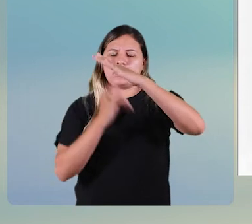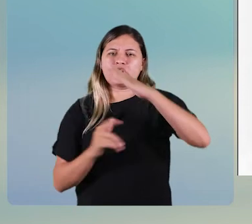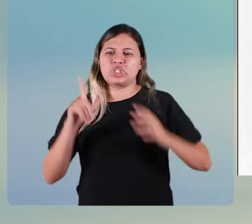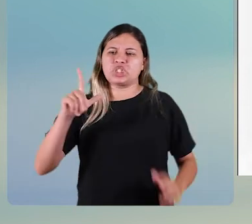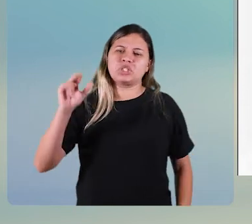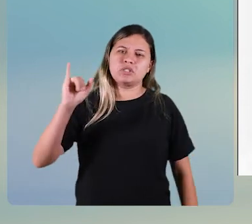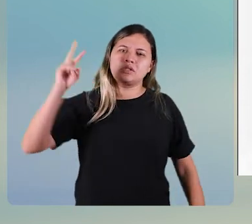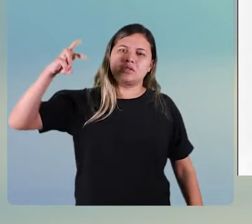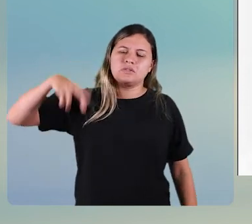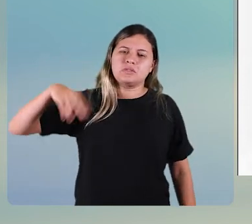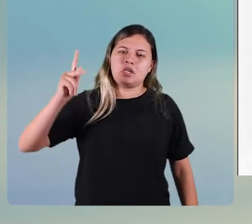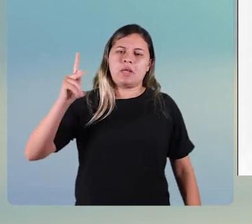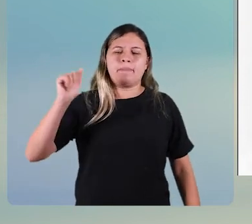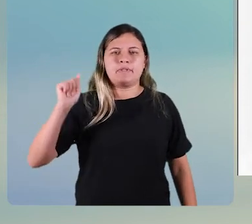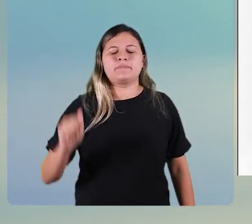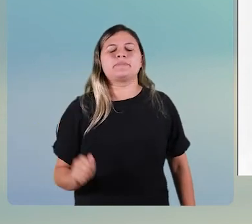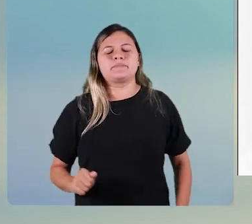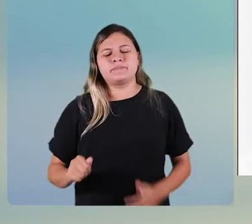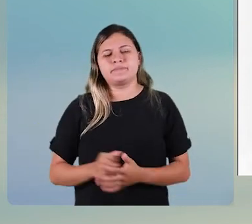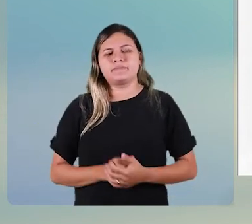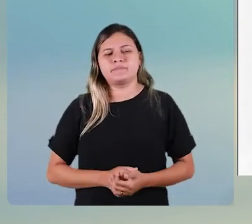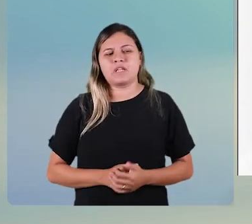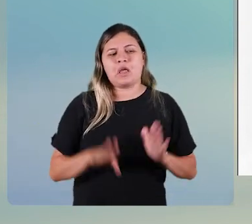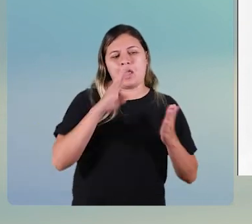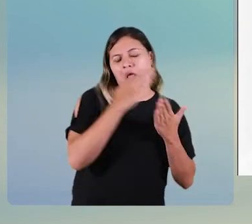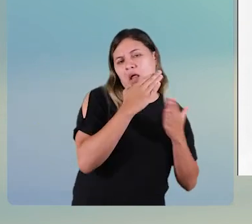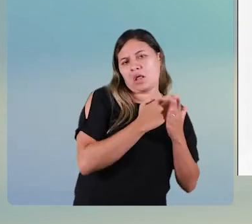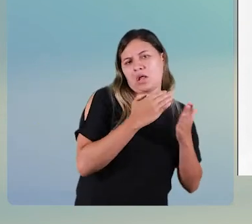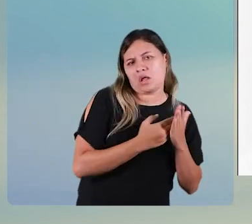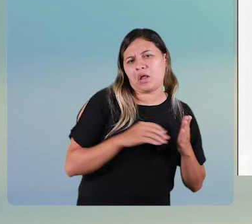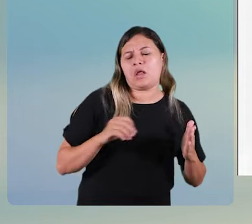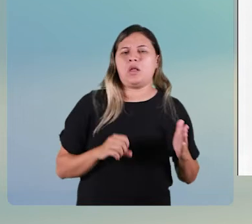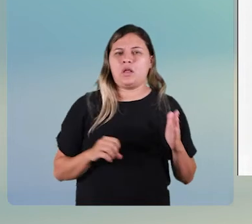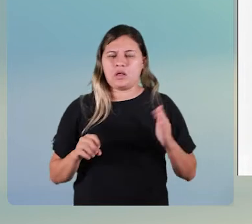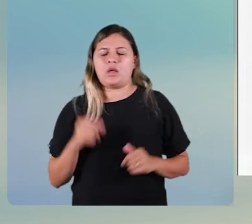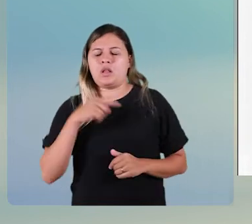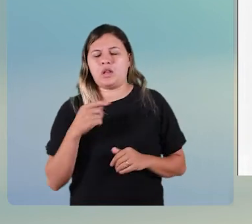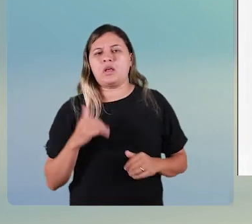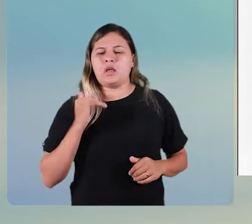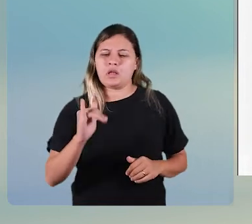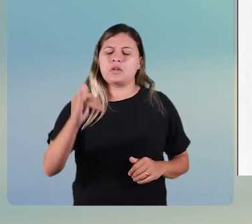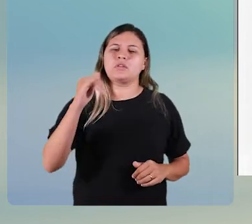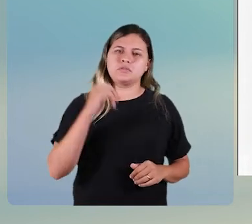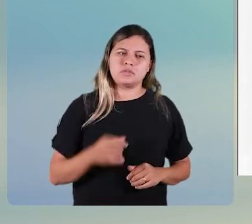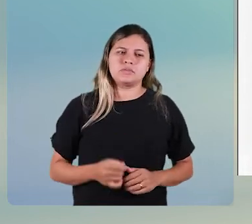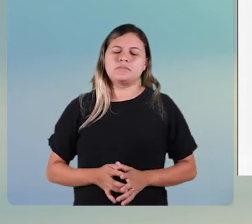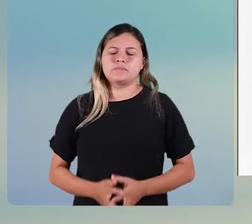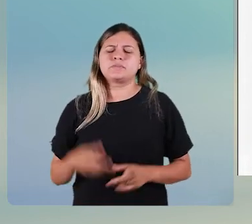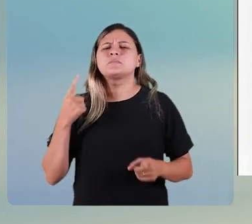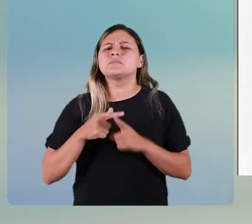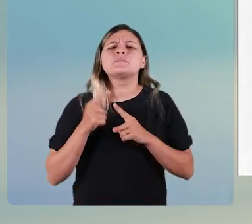vou mostrar para vocês o porquê disso, tá certo? Então, ela é classificada, sim, como uma fonte alternativa de energia. E por